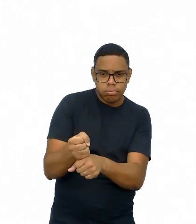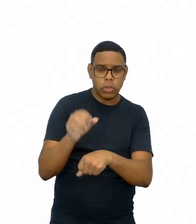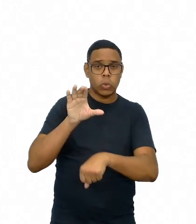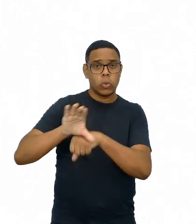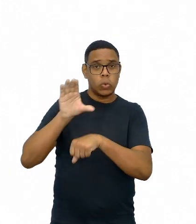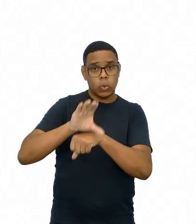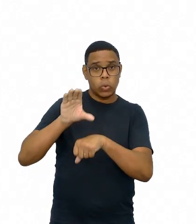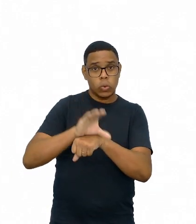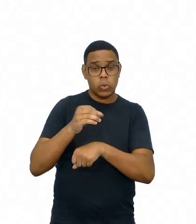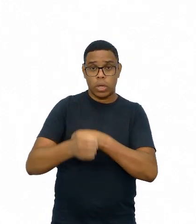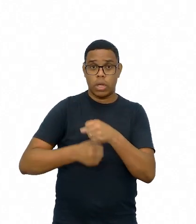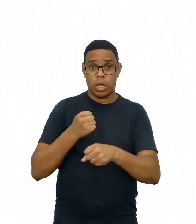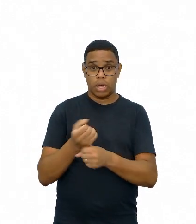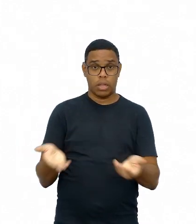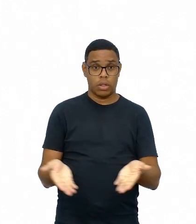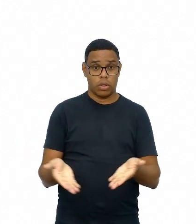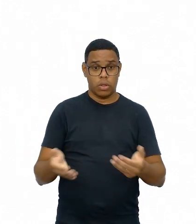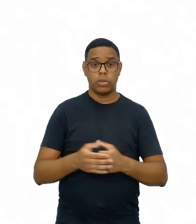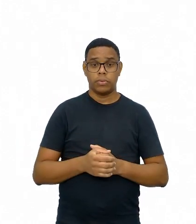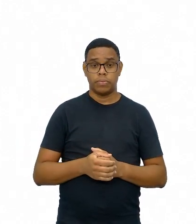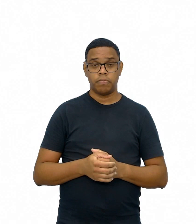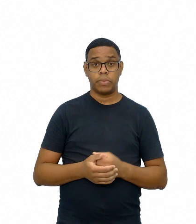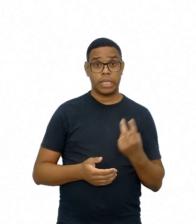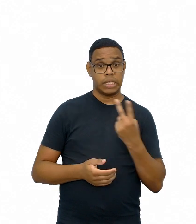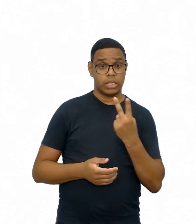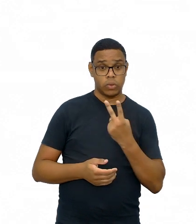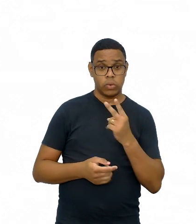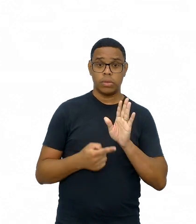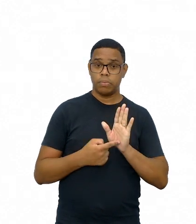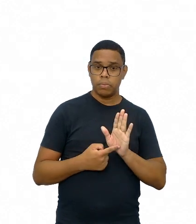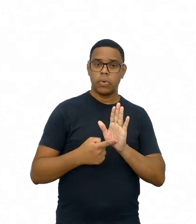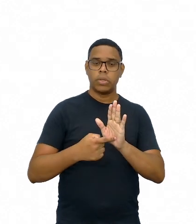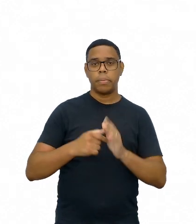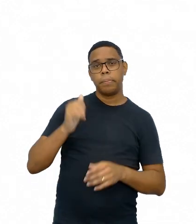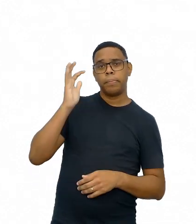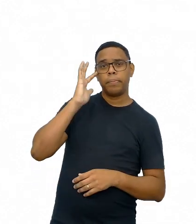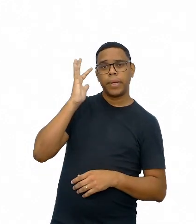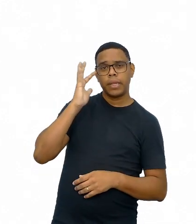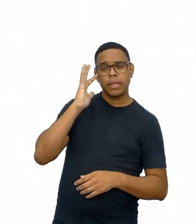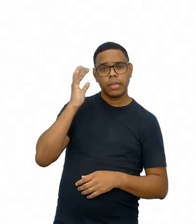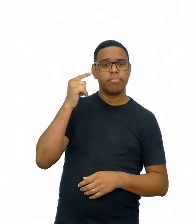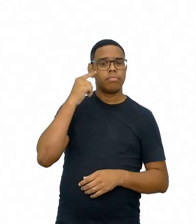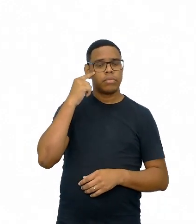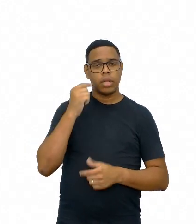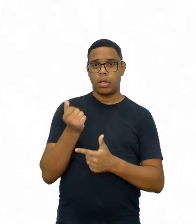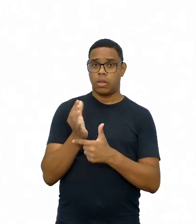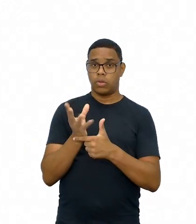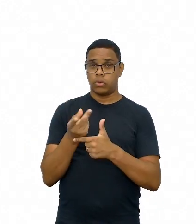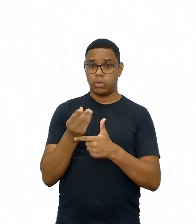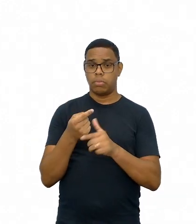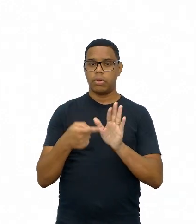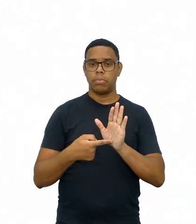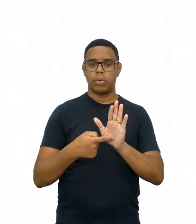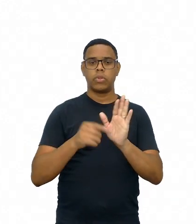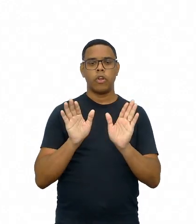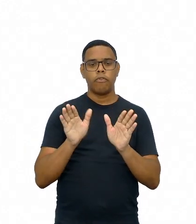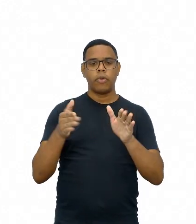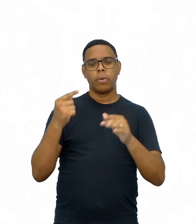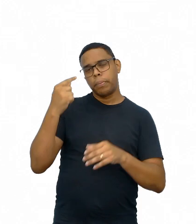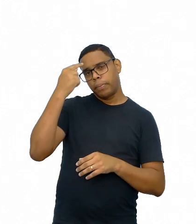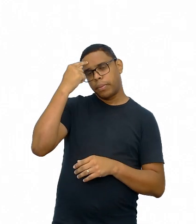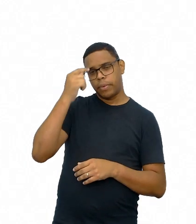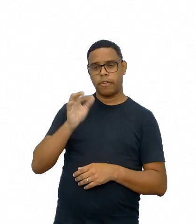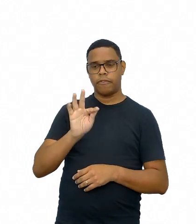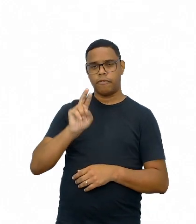formação durante este ano. O segundo momento, apresentar o pensamento algébrico, trazendo como foco o